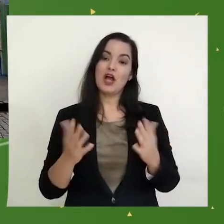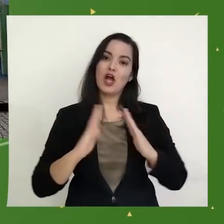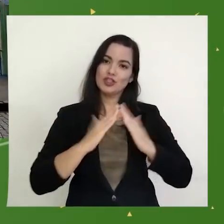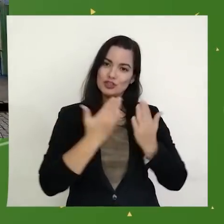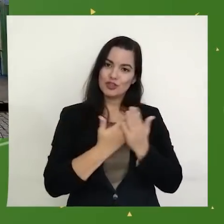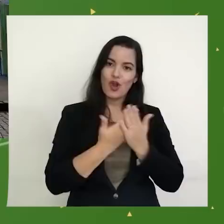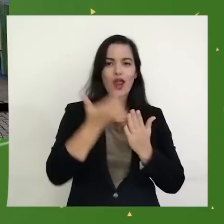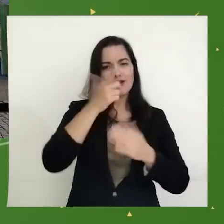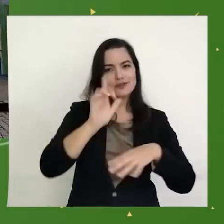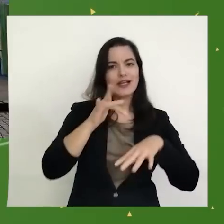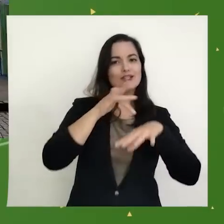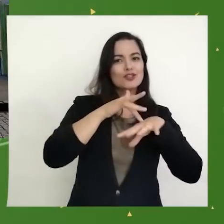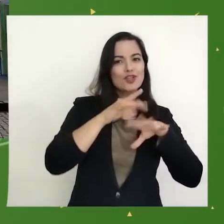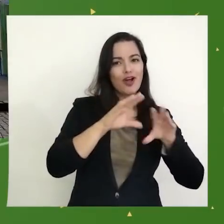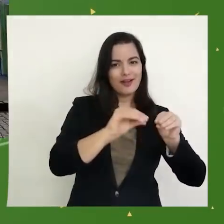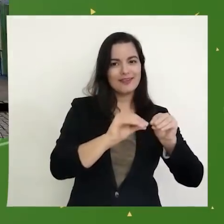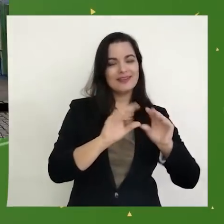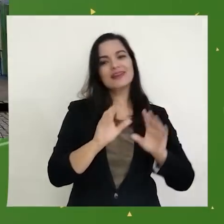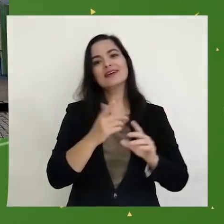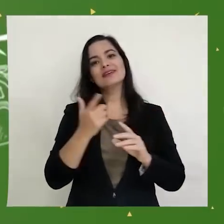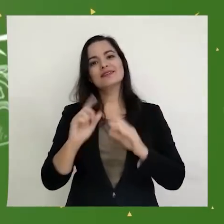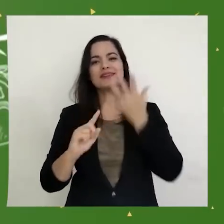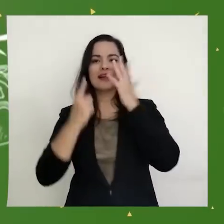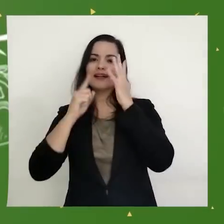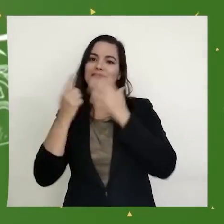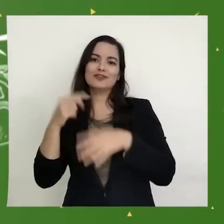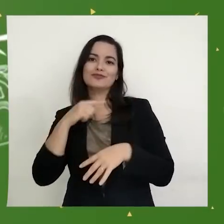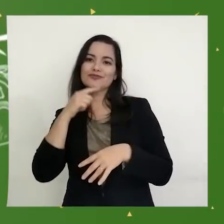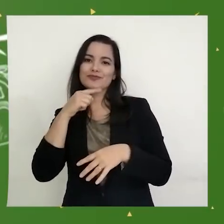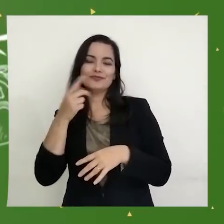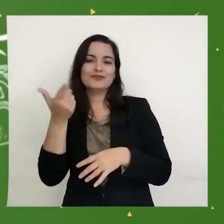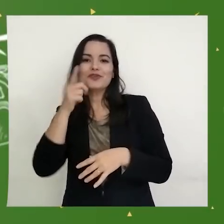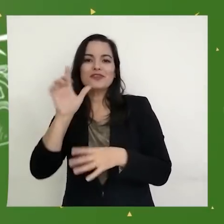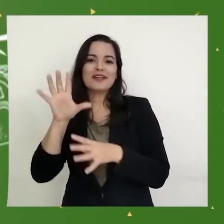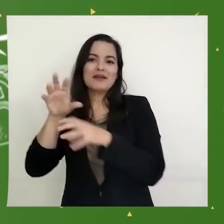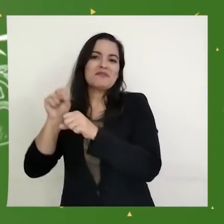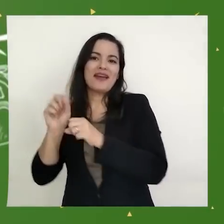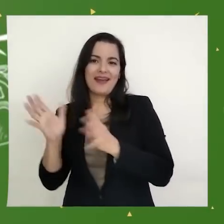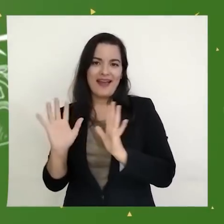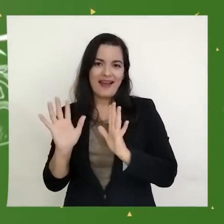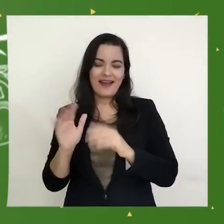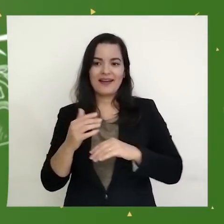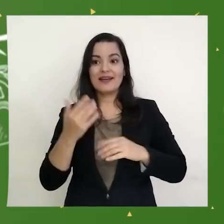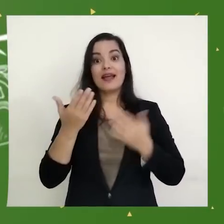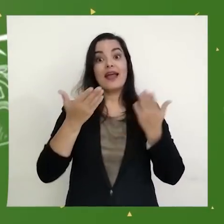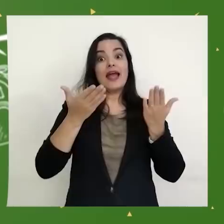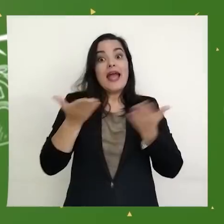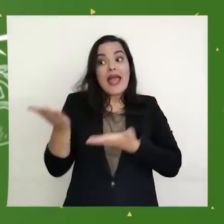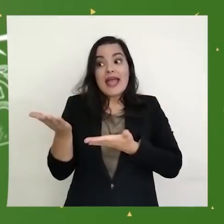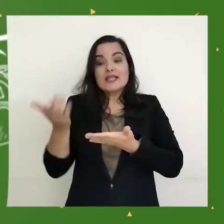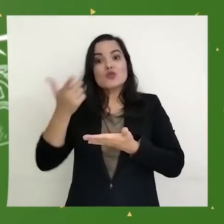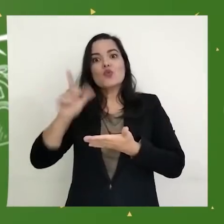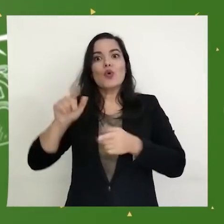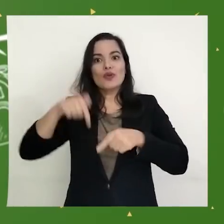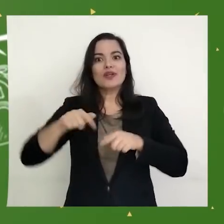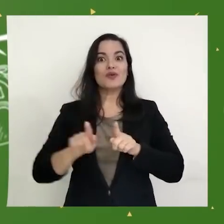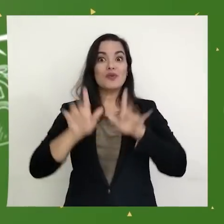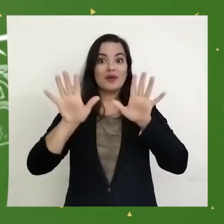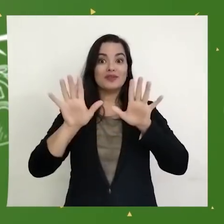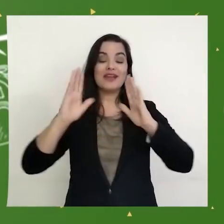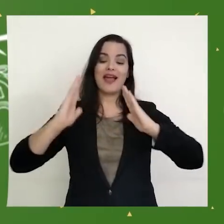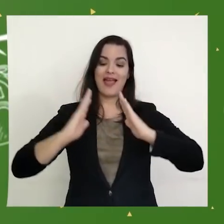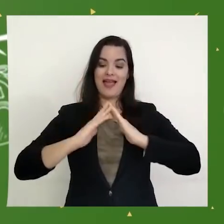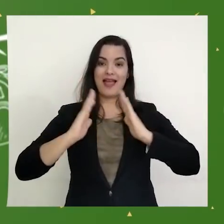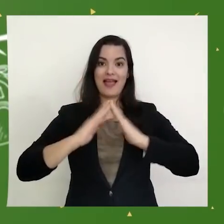materiais. Vamos ver mais um? Essa daí é a Casa da Candinha. A Casa